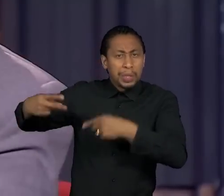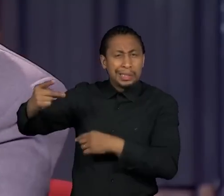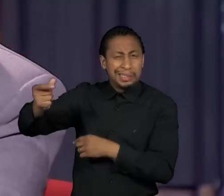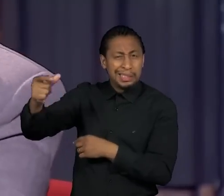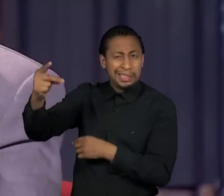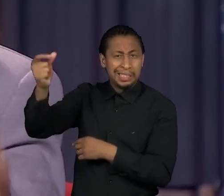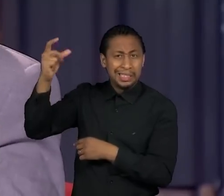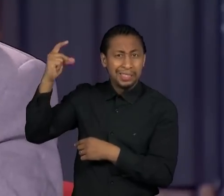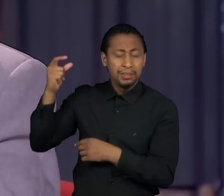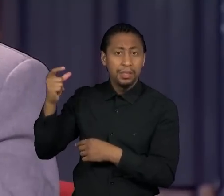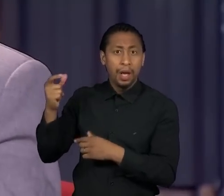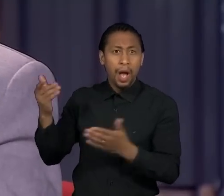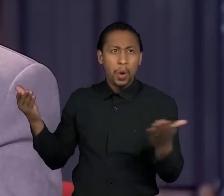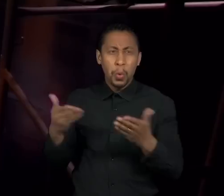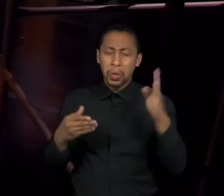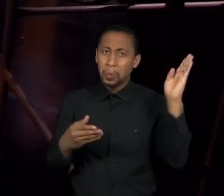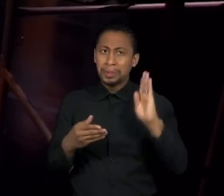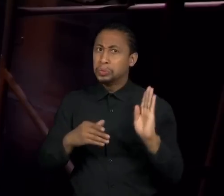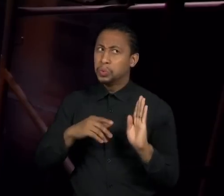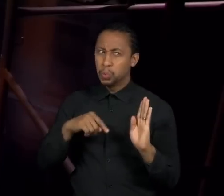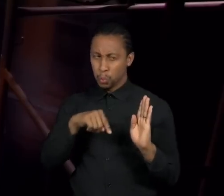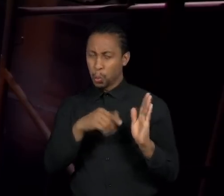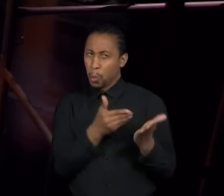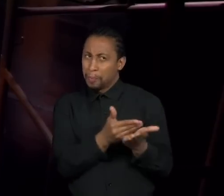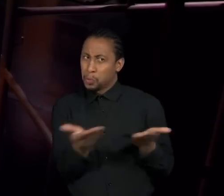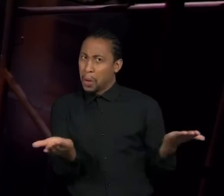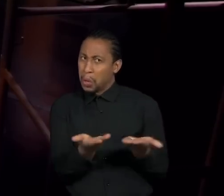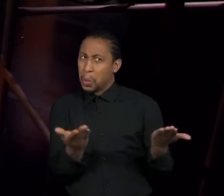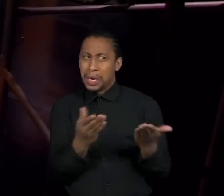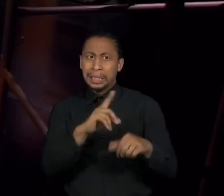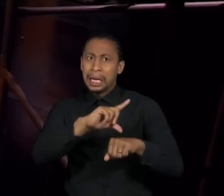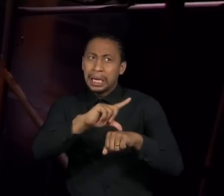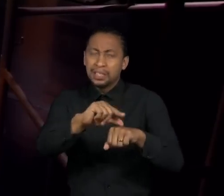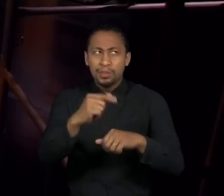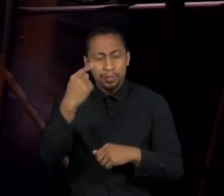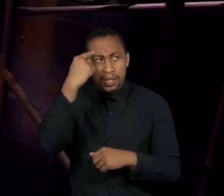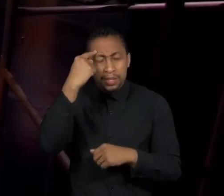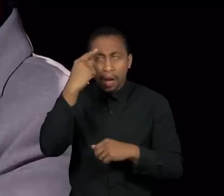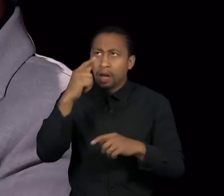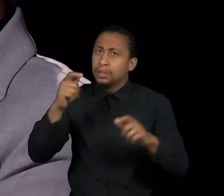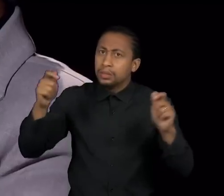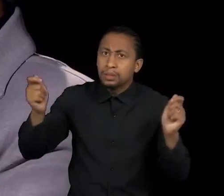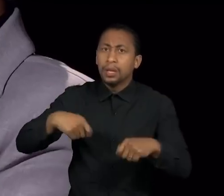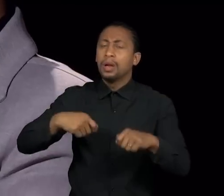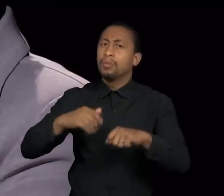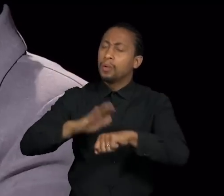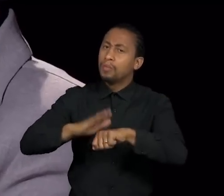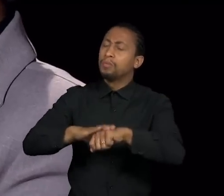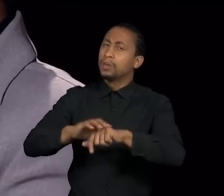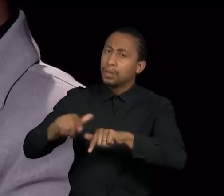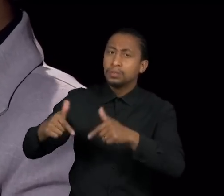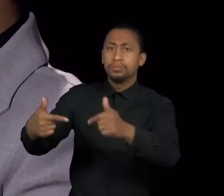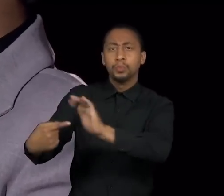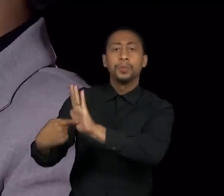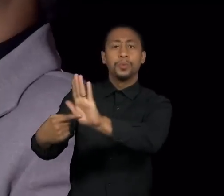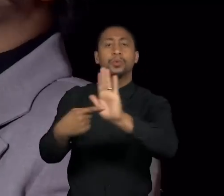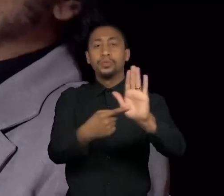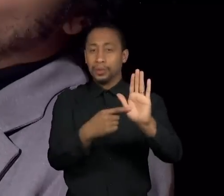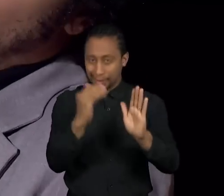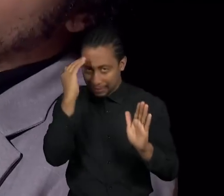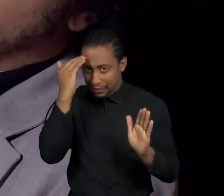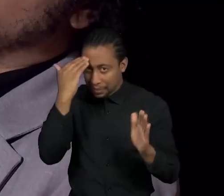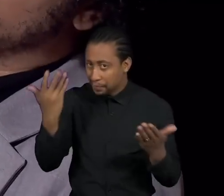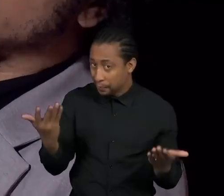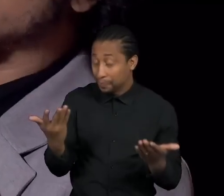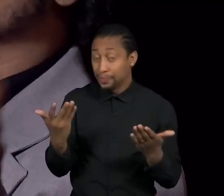atrás, e explodiu minha cabeça, tá ligado? Eu falei, caramba, dá para eu fazer o que eu tô querendo me promover a fazer, sacou? Sim. Tipo, quando